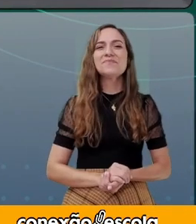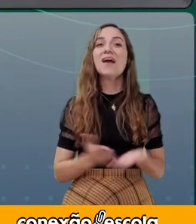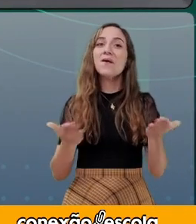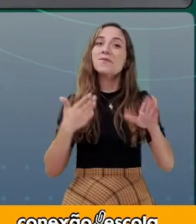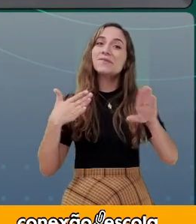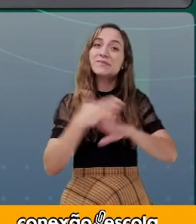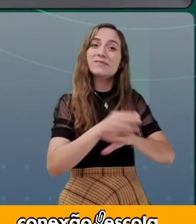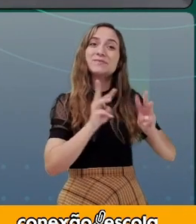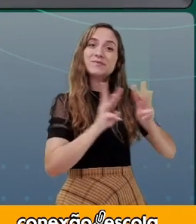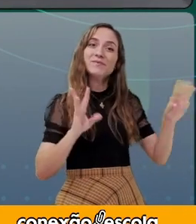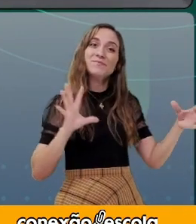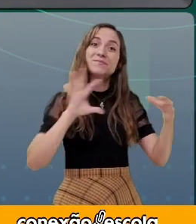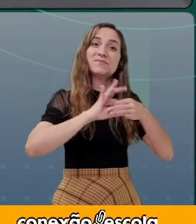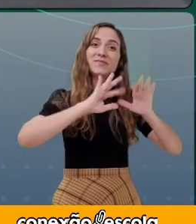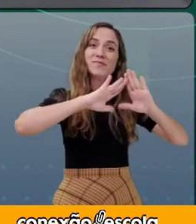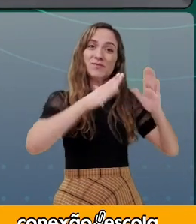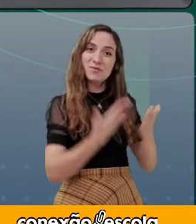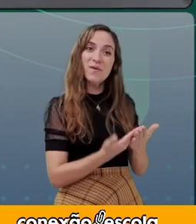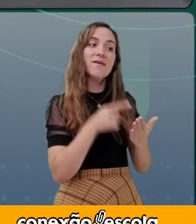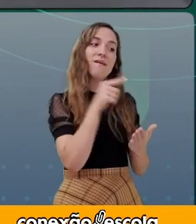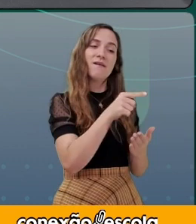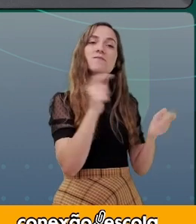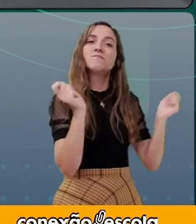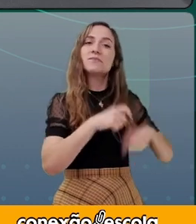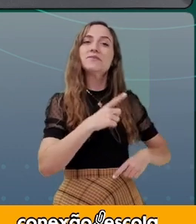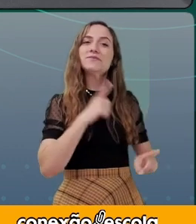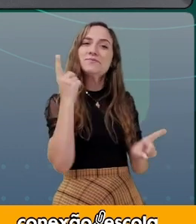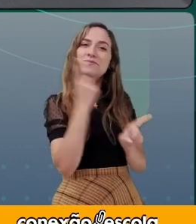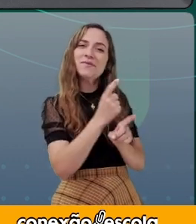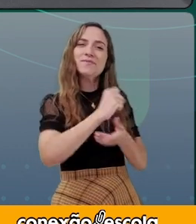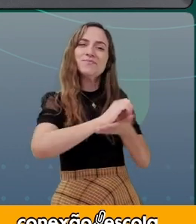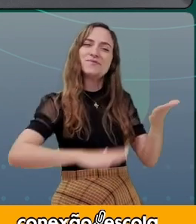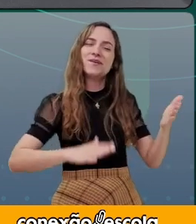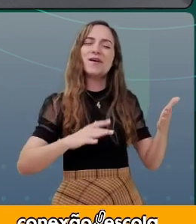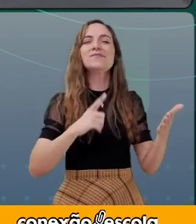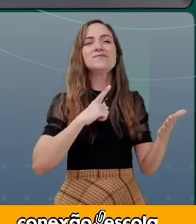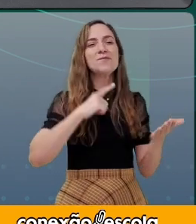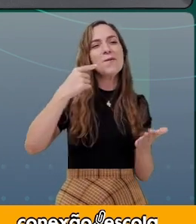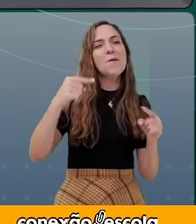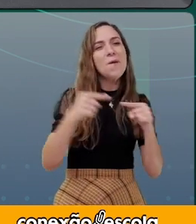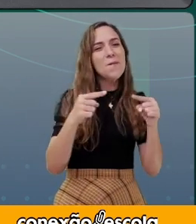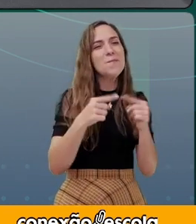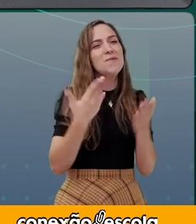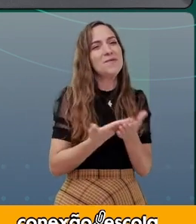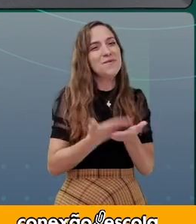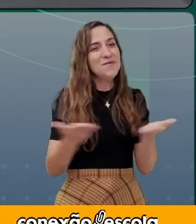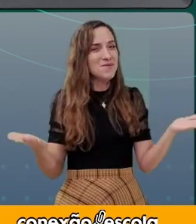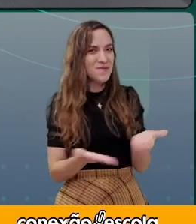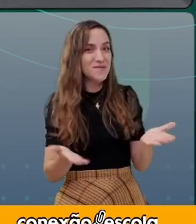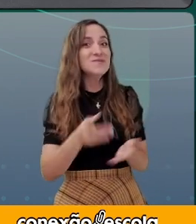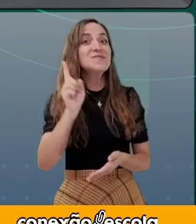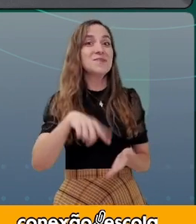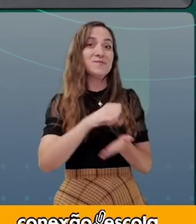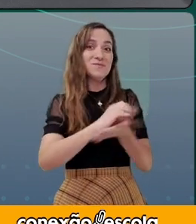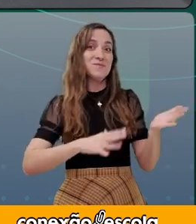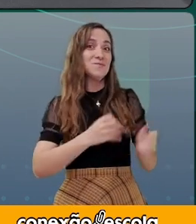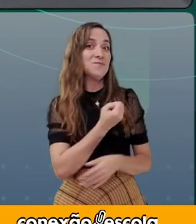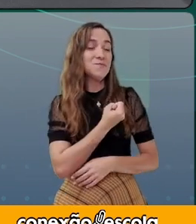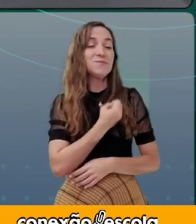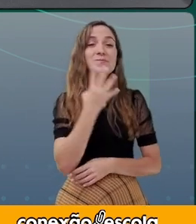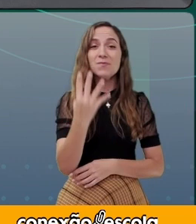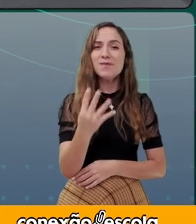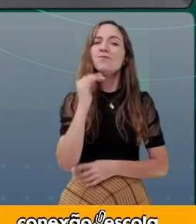Acesse agora o portal Conexão Escola. E lá você vai encontrar a atividade proposta para essa aula. Atividade 4.